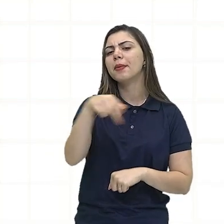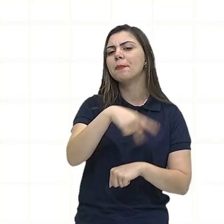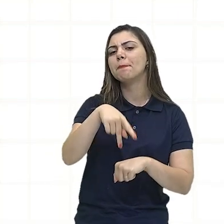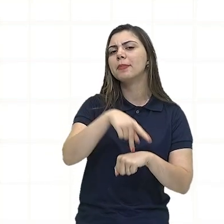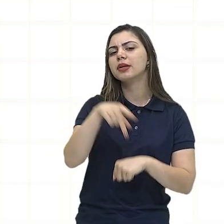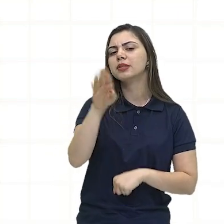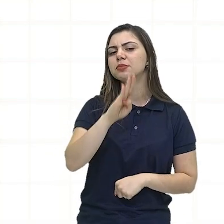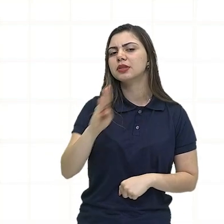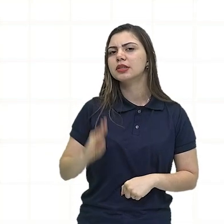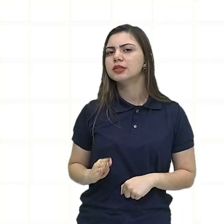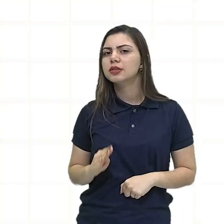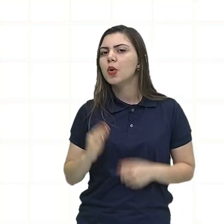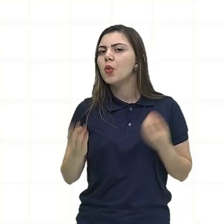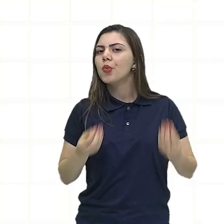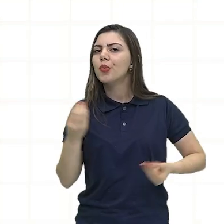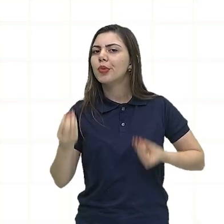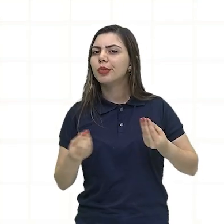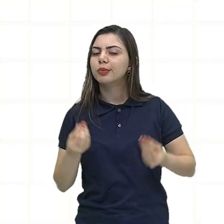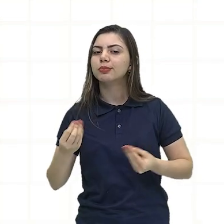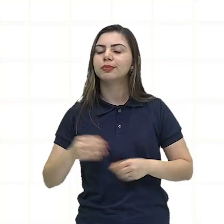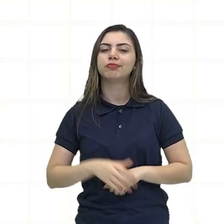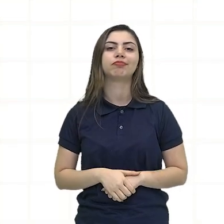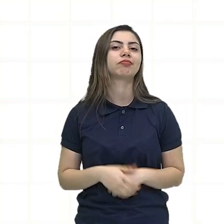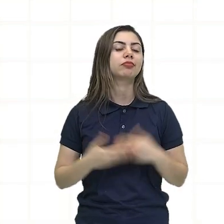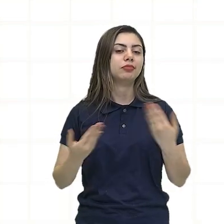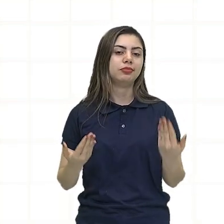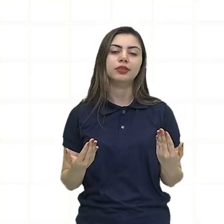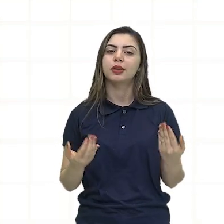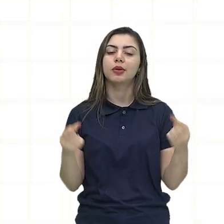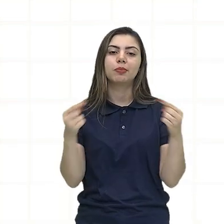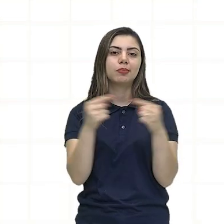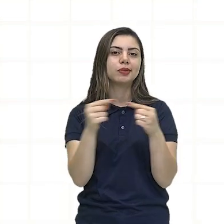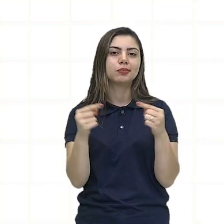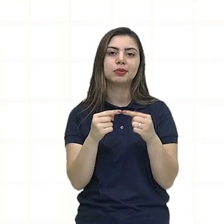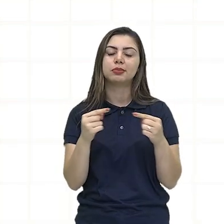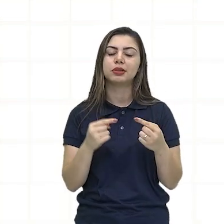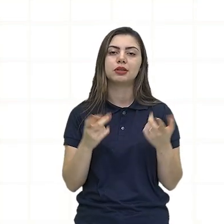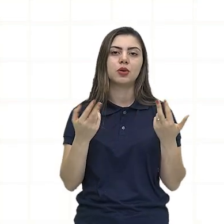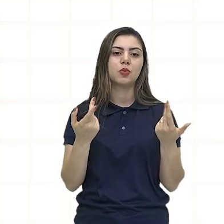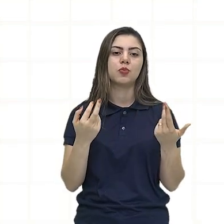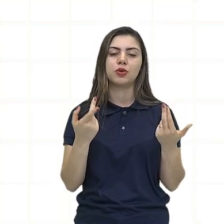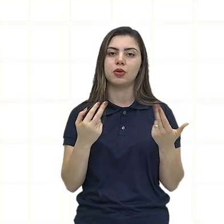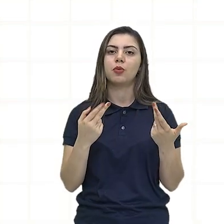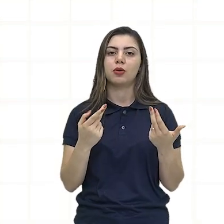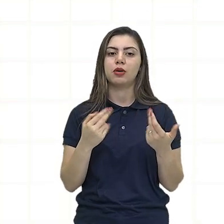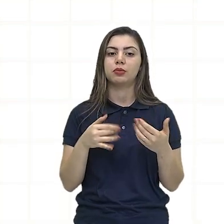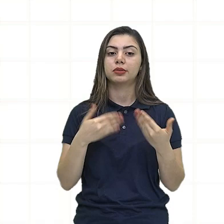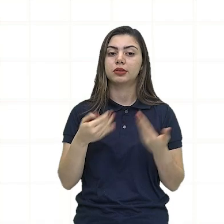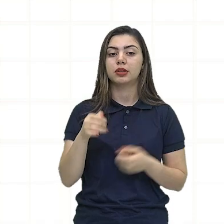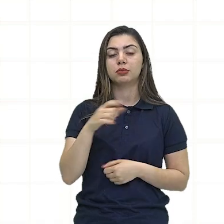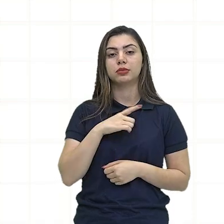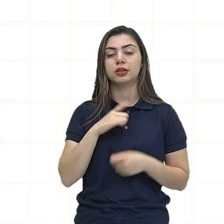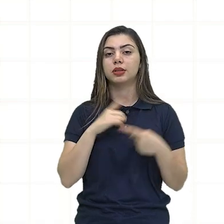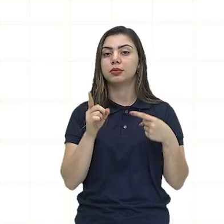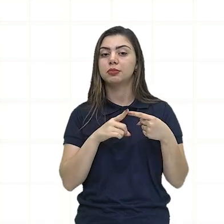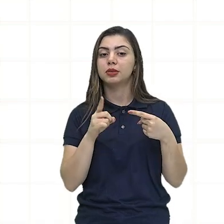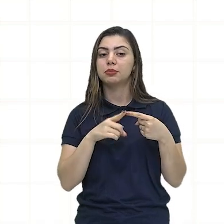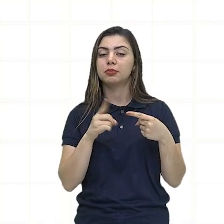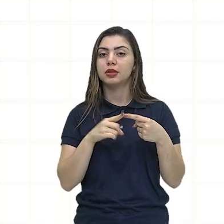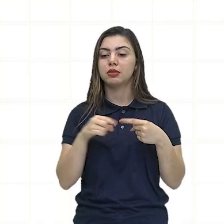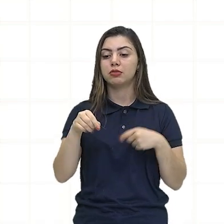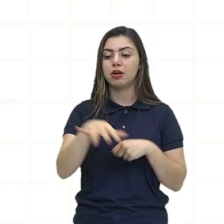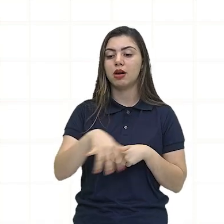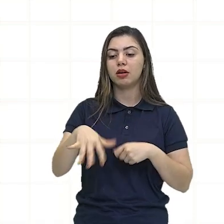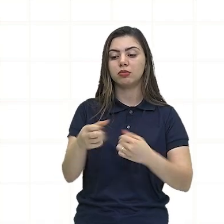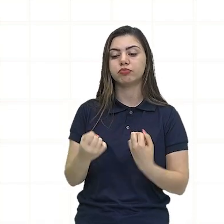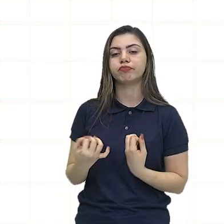foge desse cenário? Não. O Brasil, ele acompanha esse cenário, que é um cenário mundial, onde a agricultura vai ser o